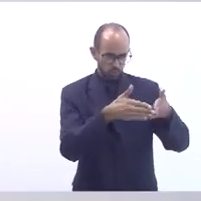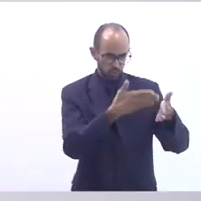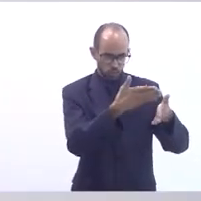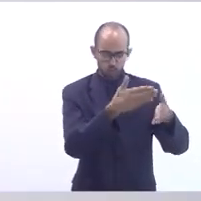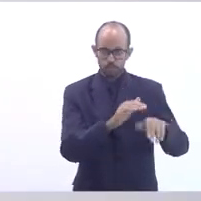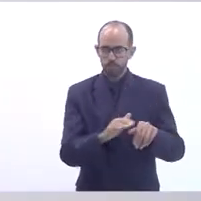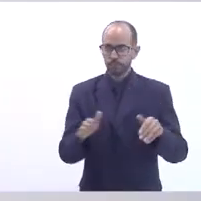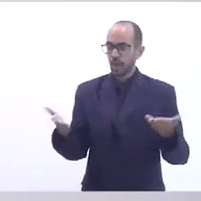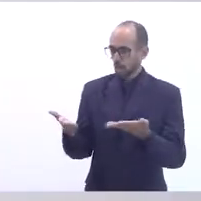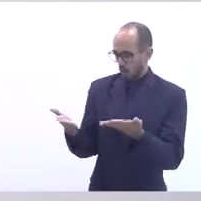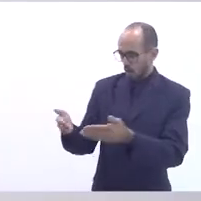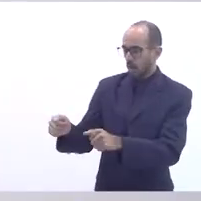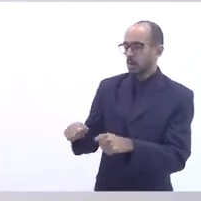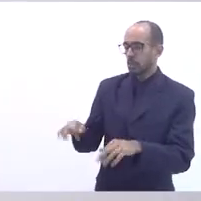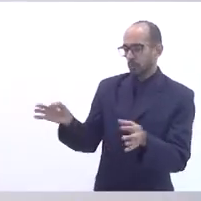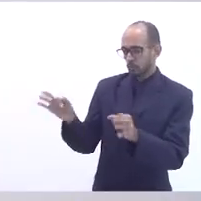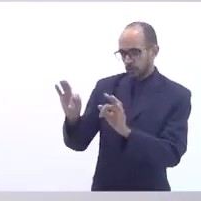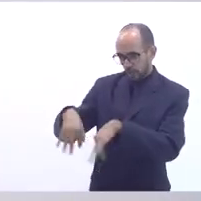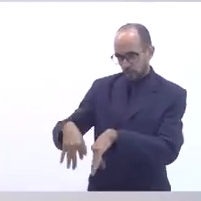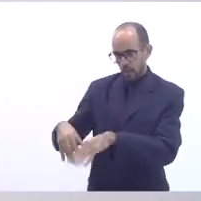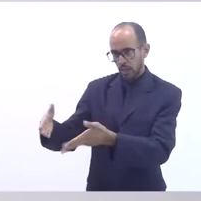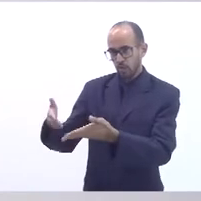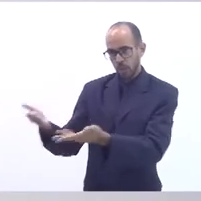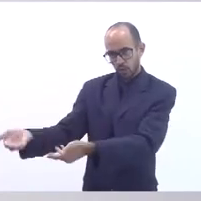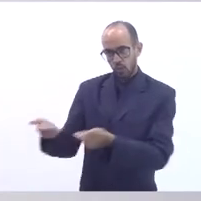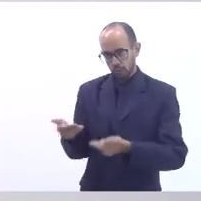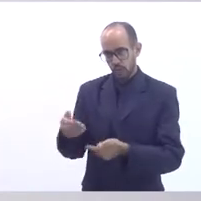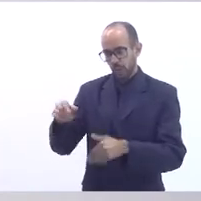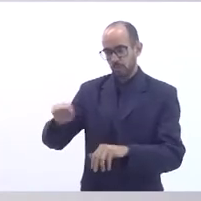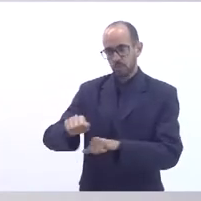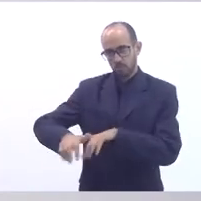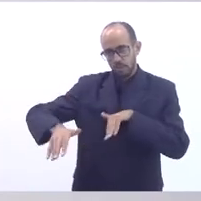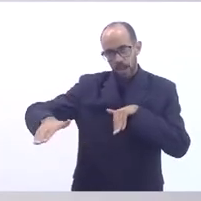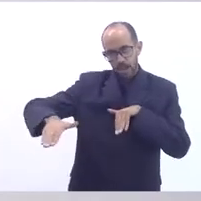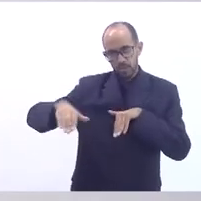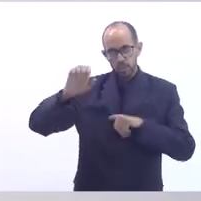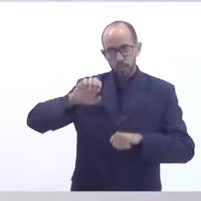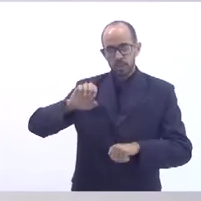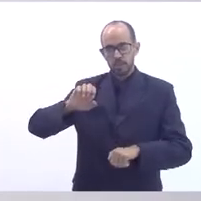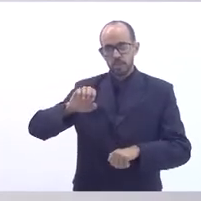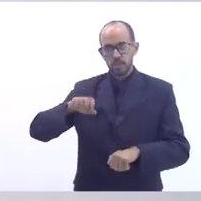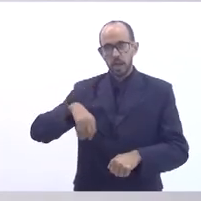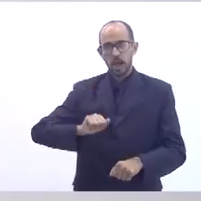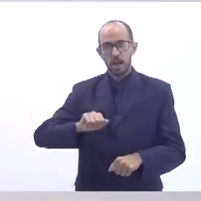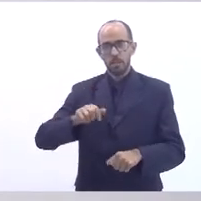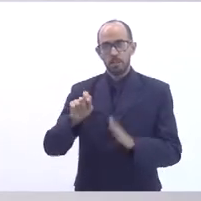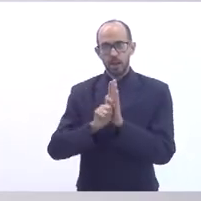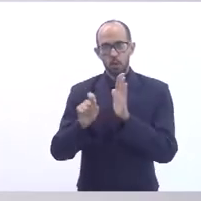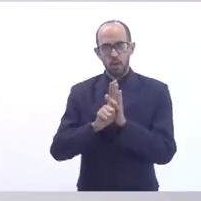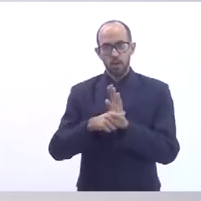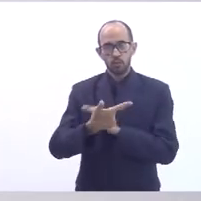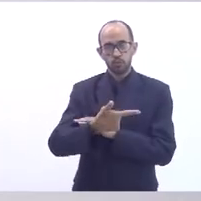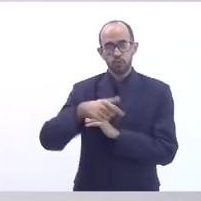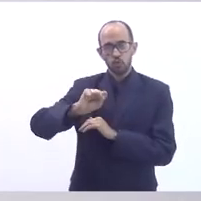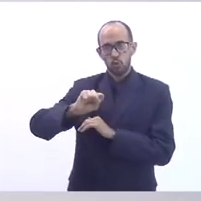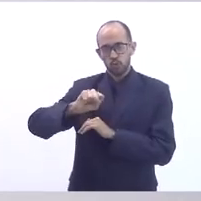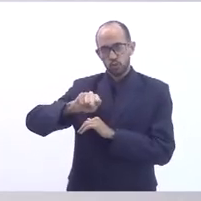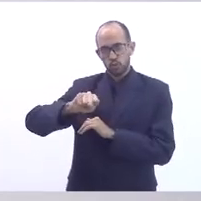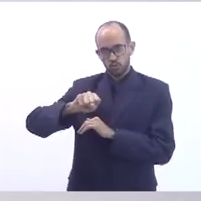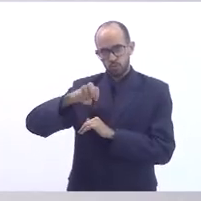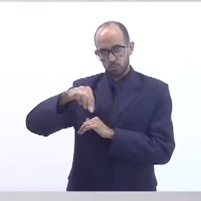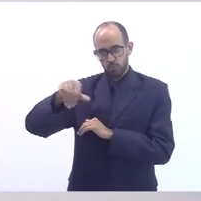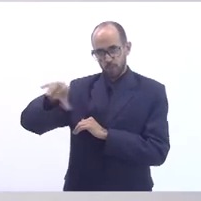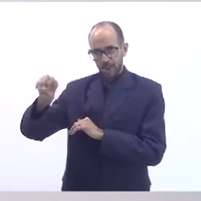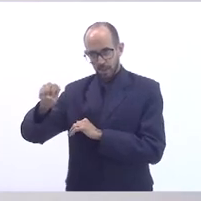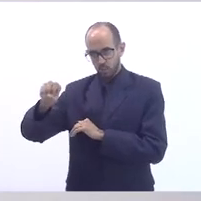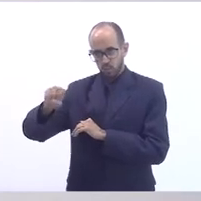eu quero seus de Niterói que vai ser no dia Vinte e Oito de Maio concentração 3:30